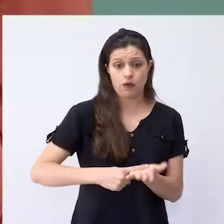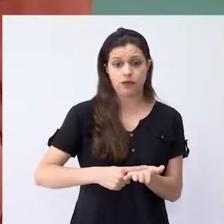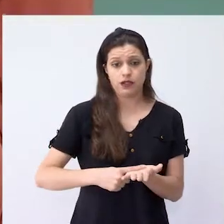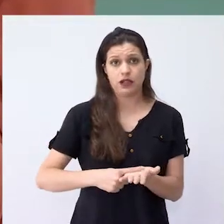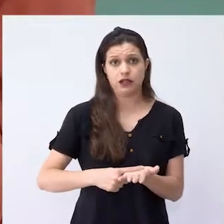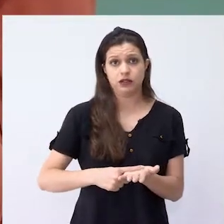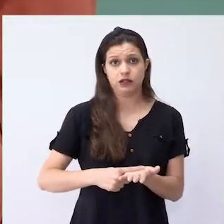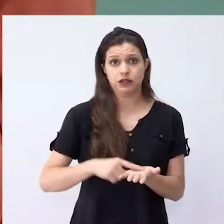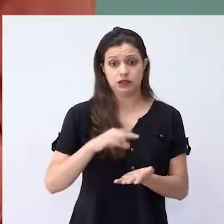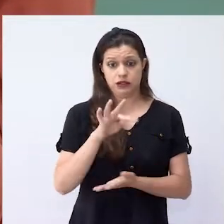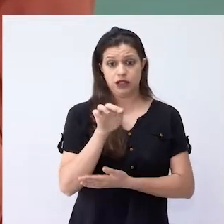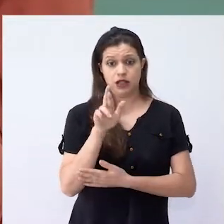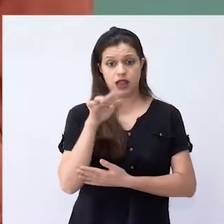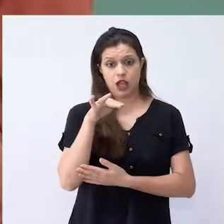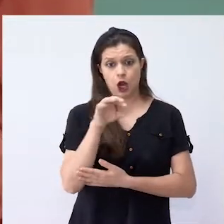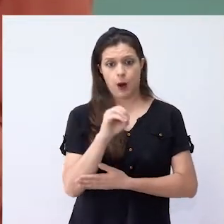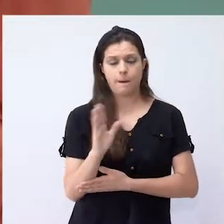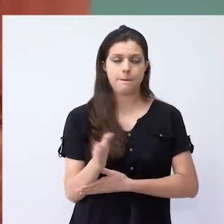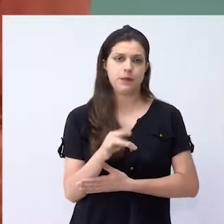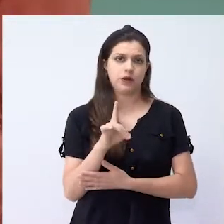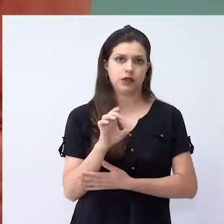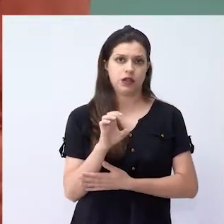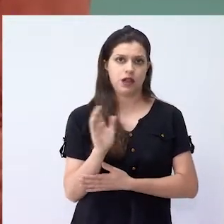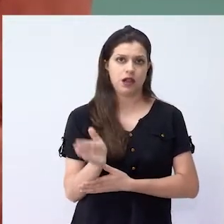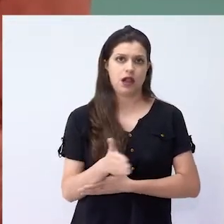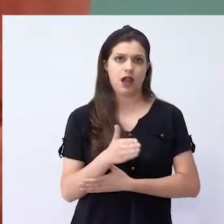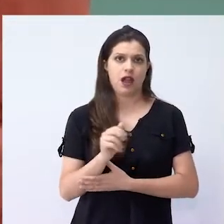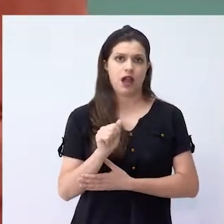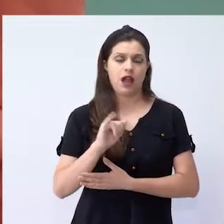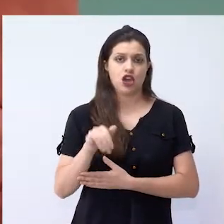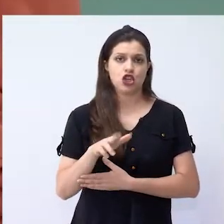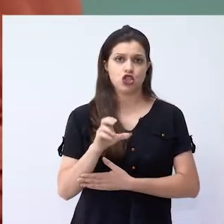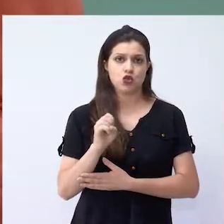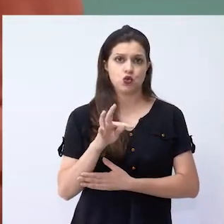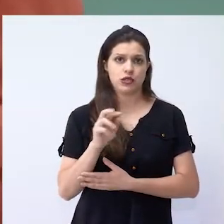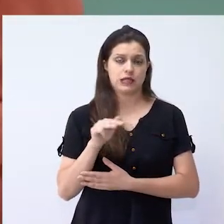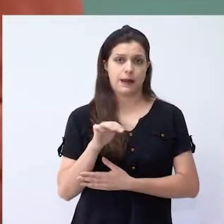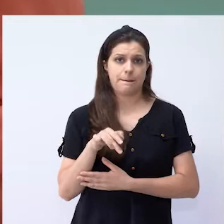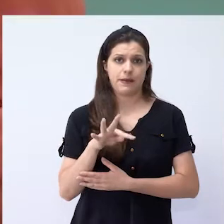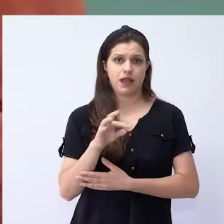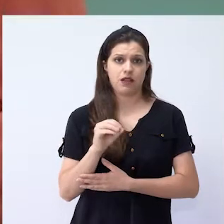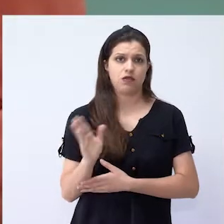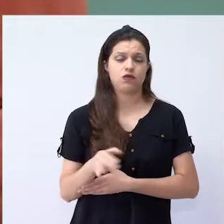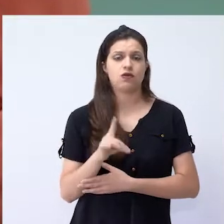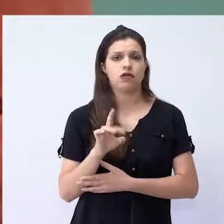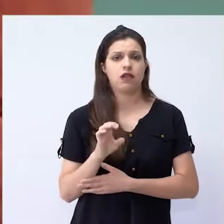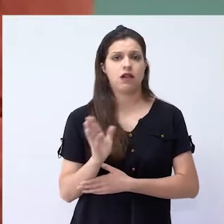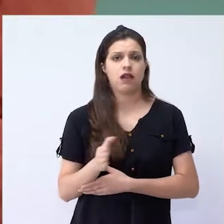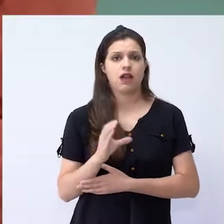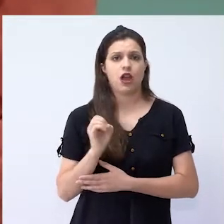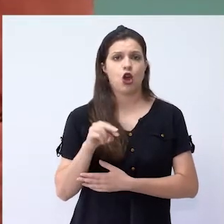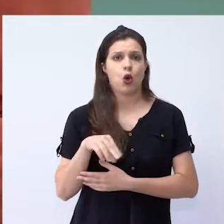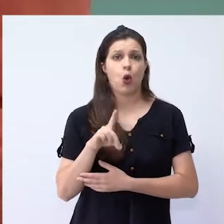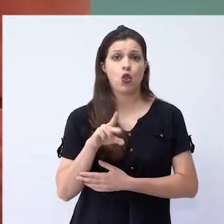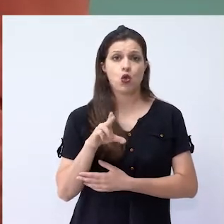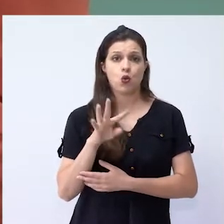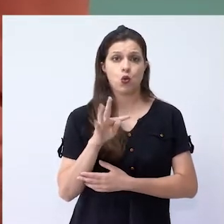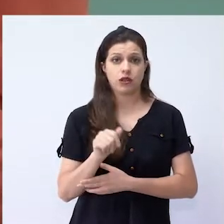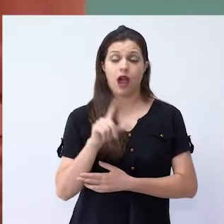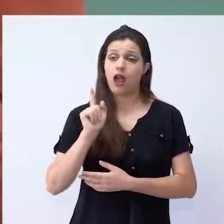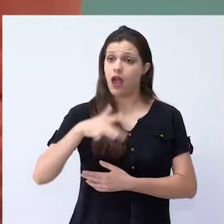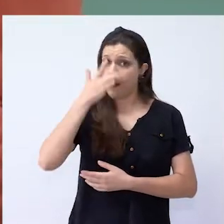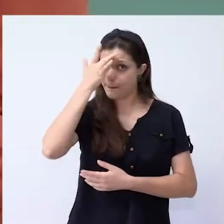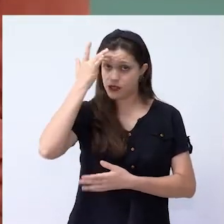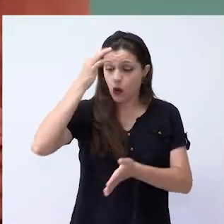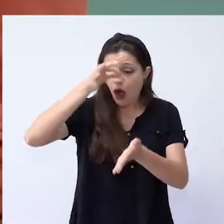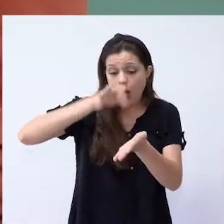mencionei, que é um importante instrumento que o Ministério Público brasileiro tem nas suas mãos, em que ele assina com a